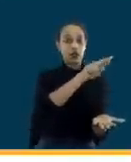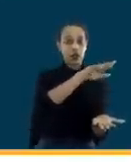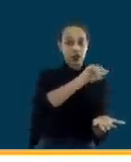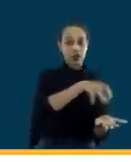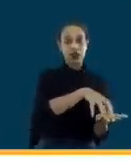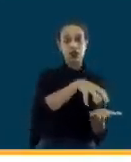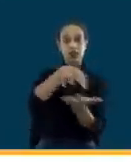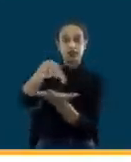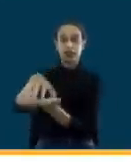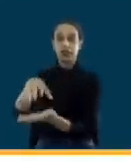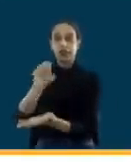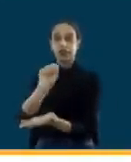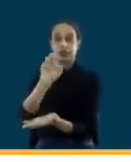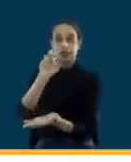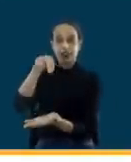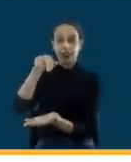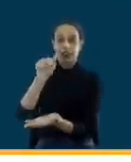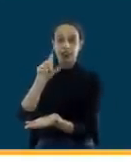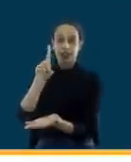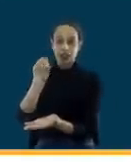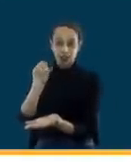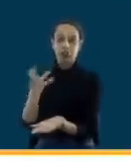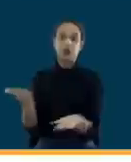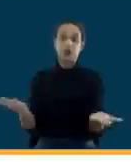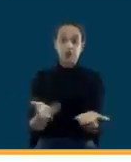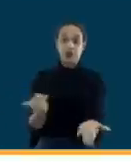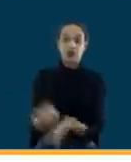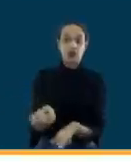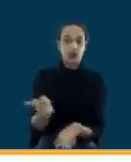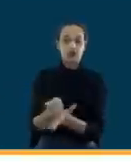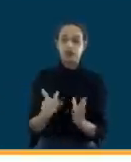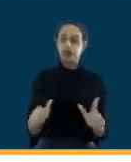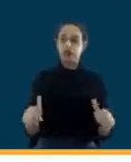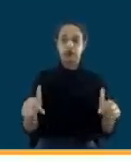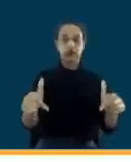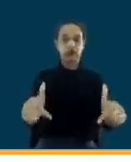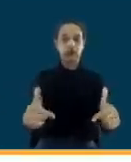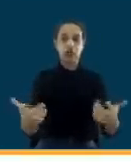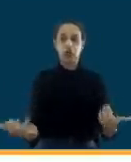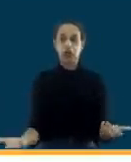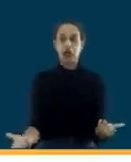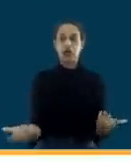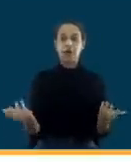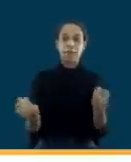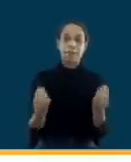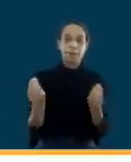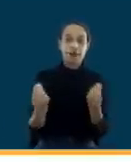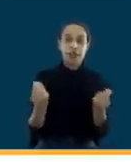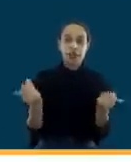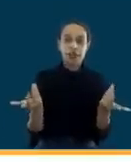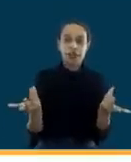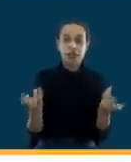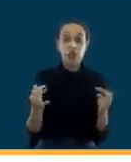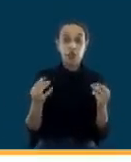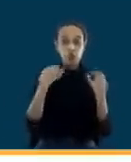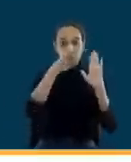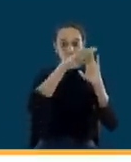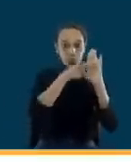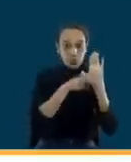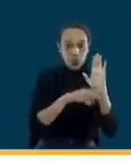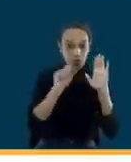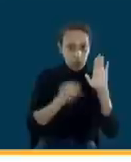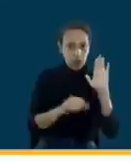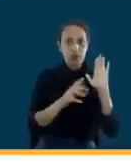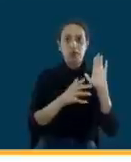forma, estão continuando a atuação para dirimir todas as questões, para rapidamente